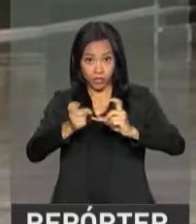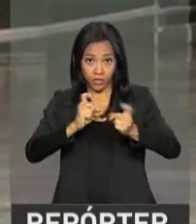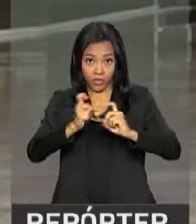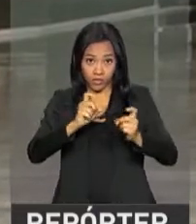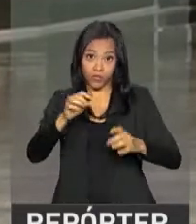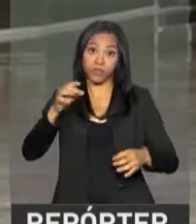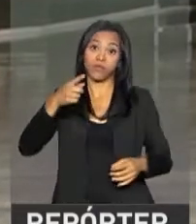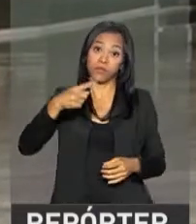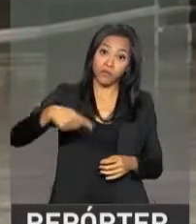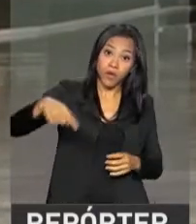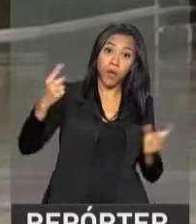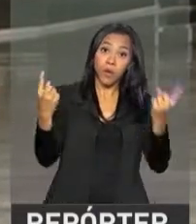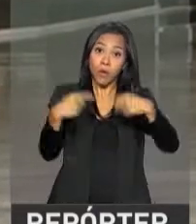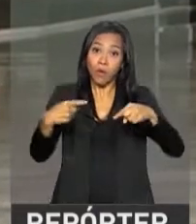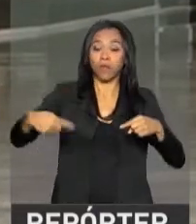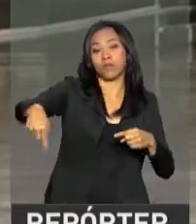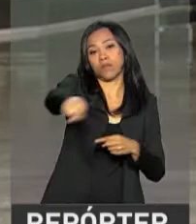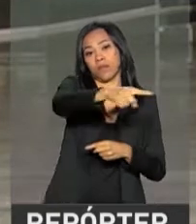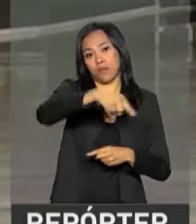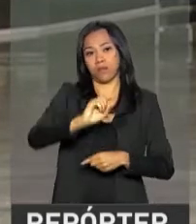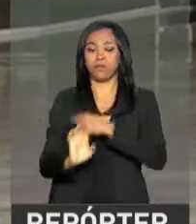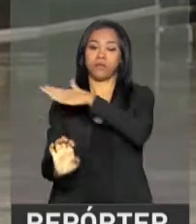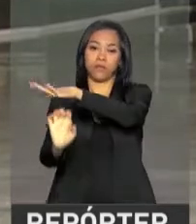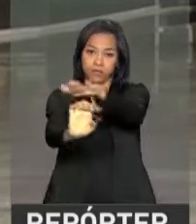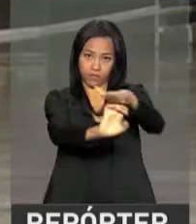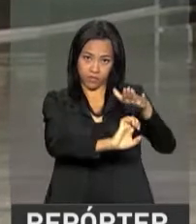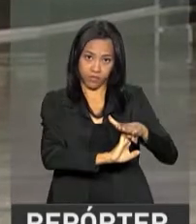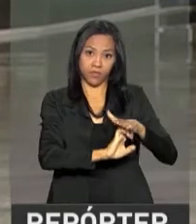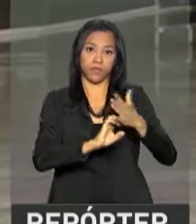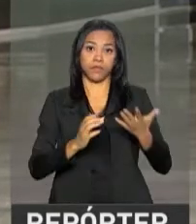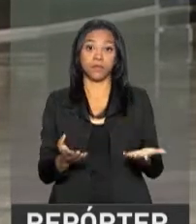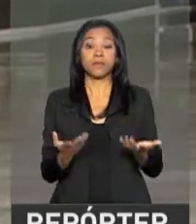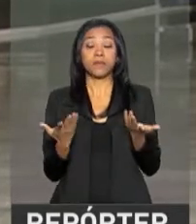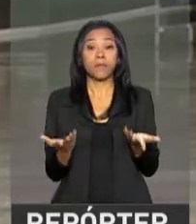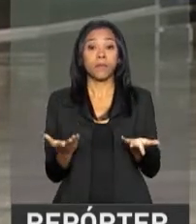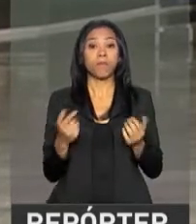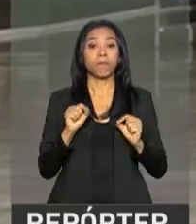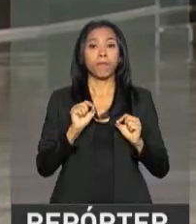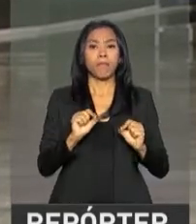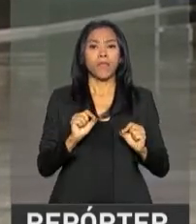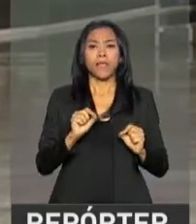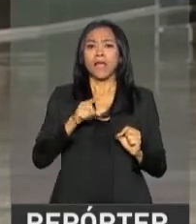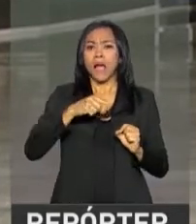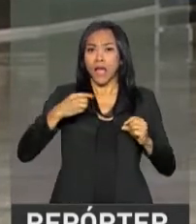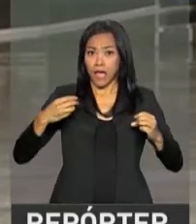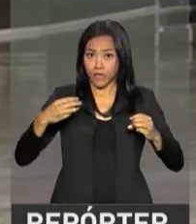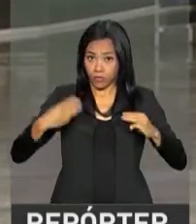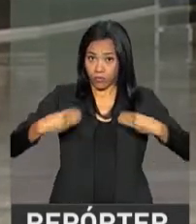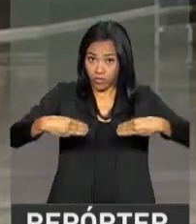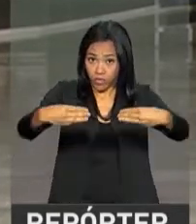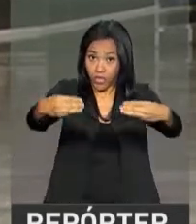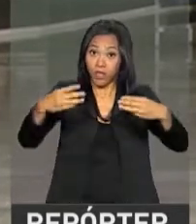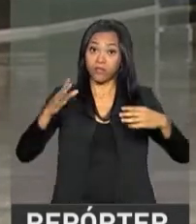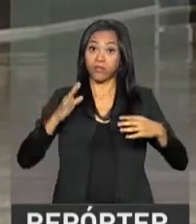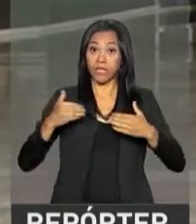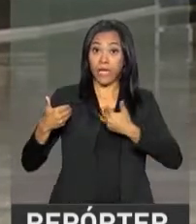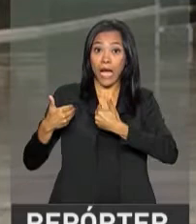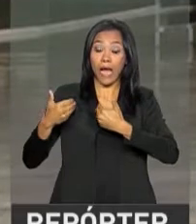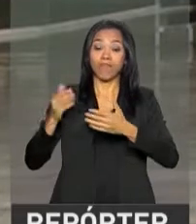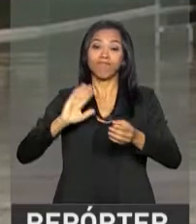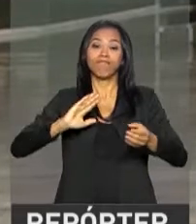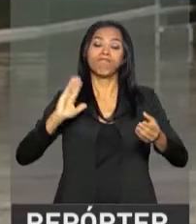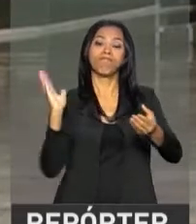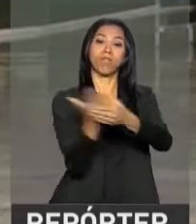responsabilização pelos ministérios contra as empresas as pastas que lideraram a abertura desses processos